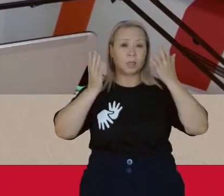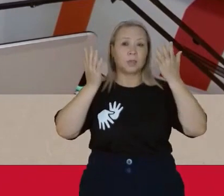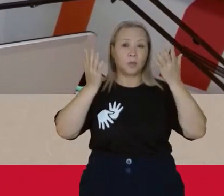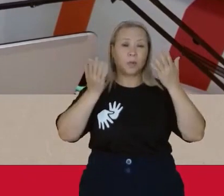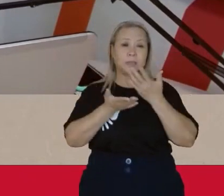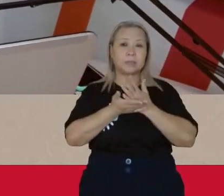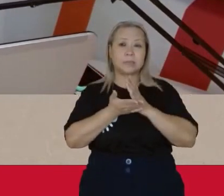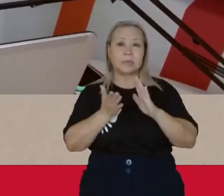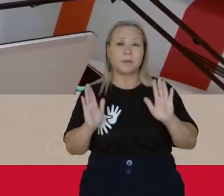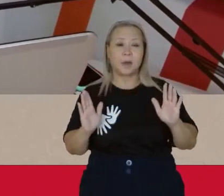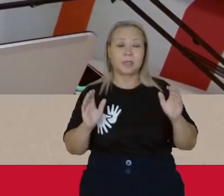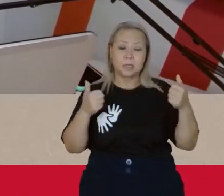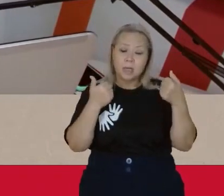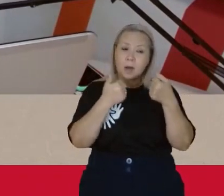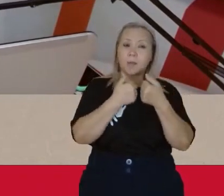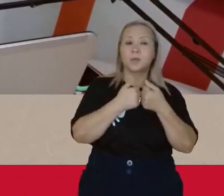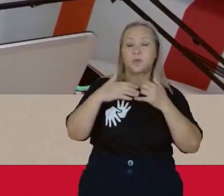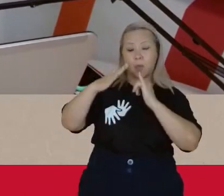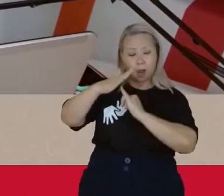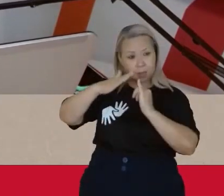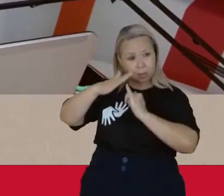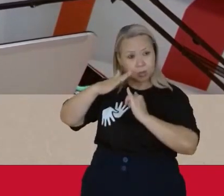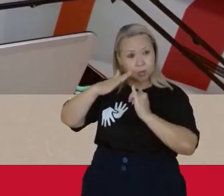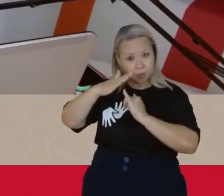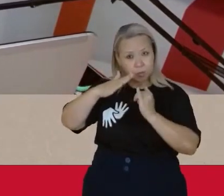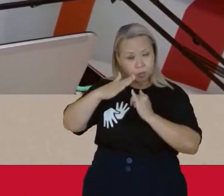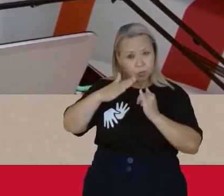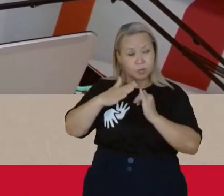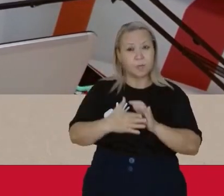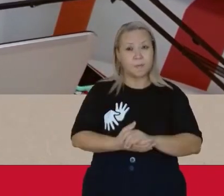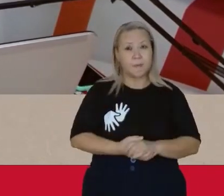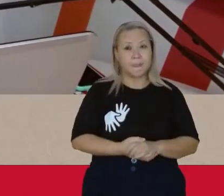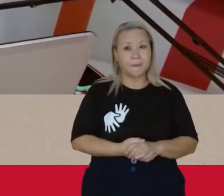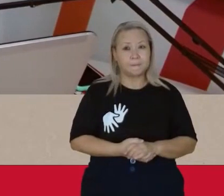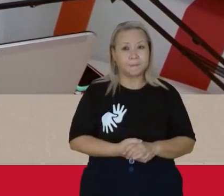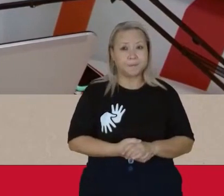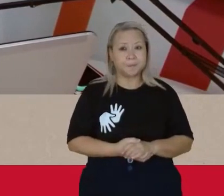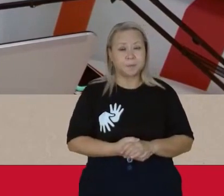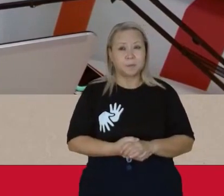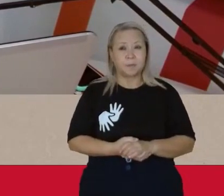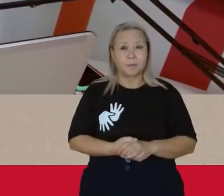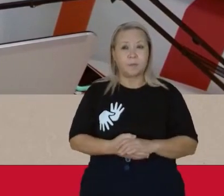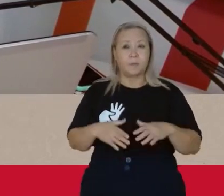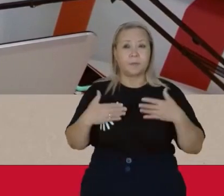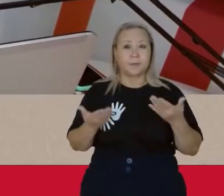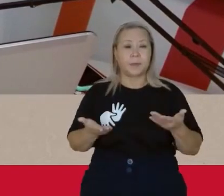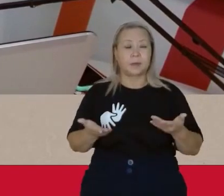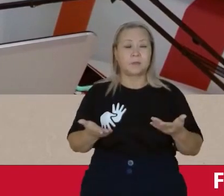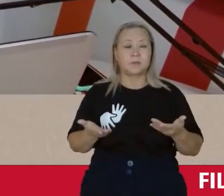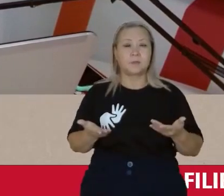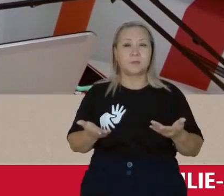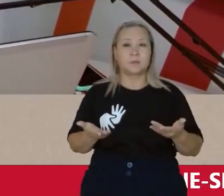que acabaram aproximando as instituições dos reais vitimados, né, pela